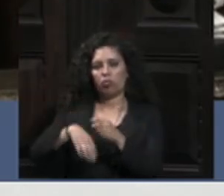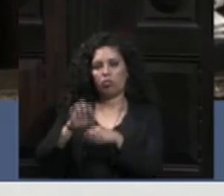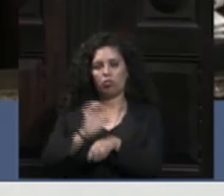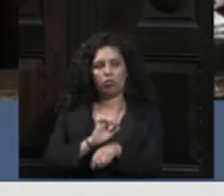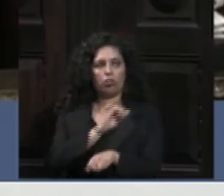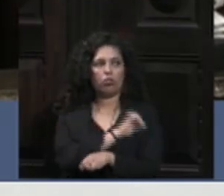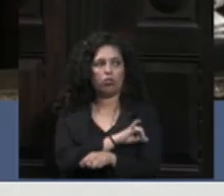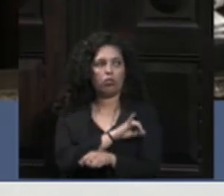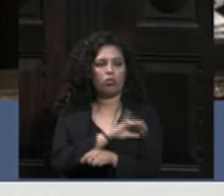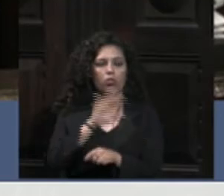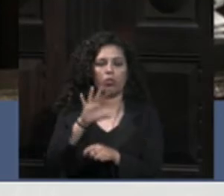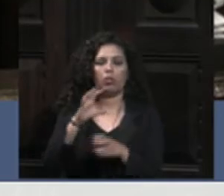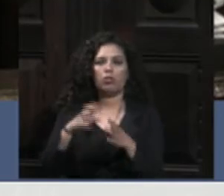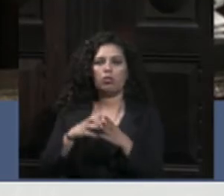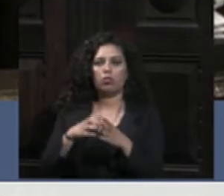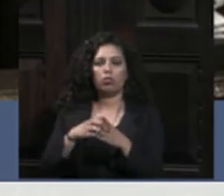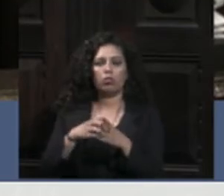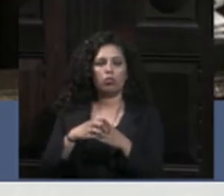Mas a comissão